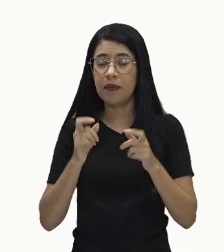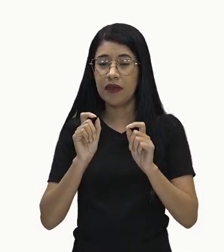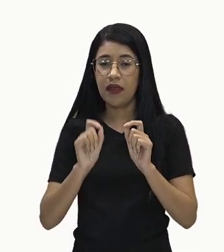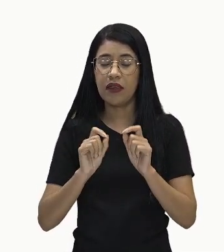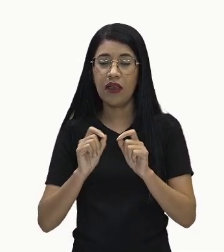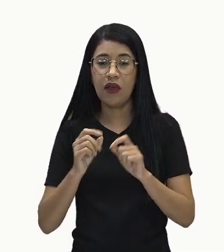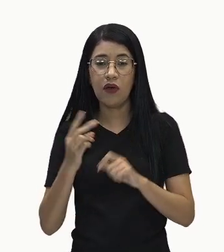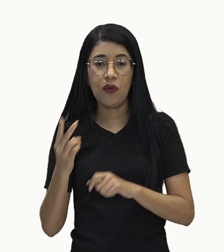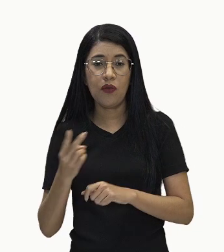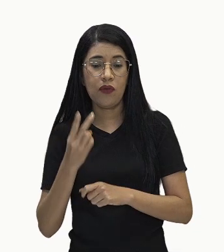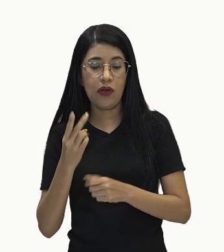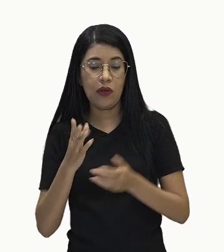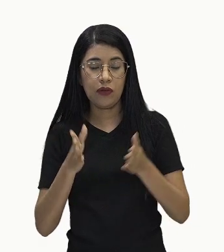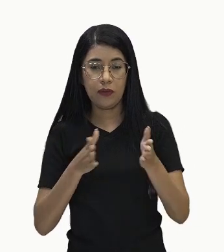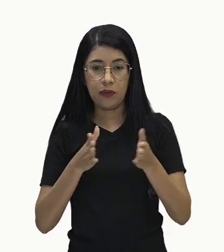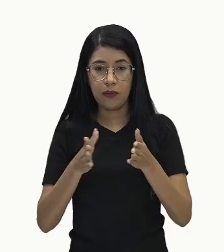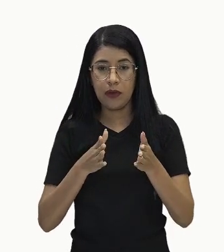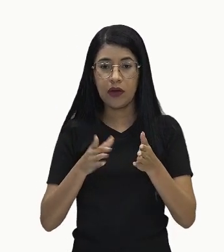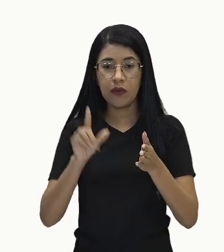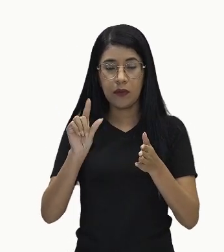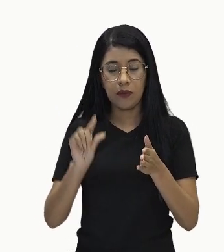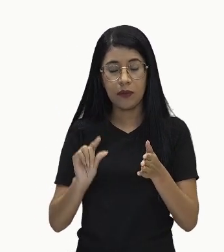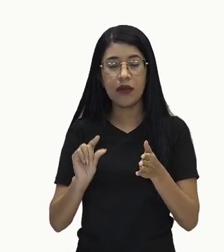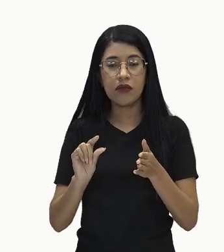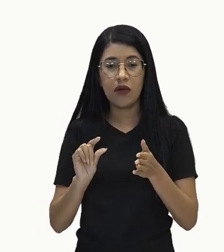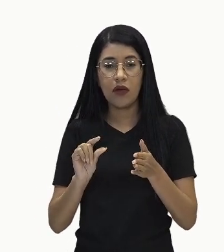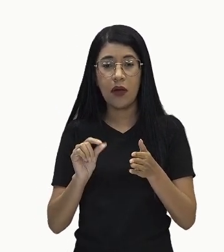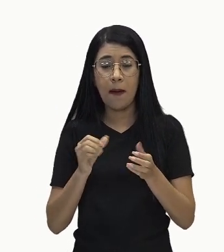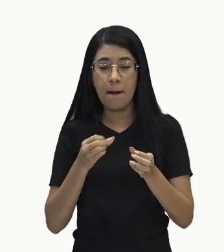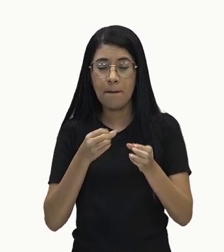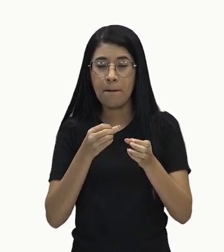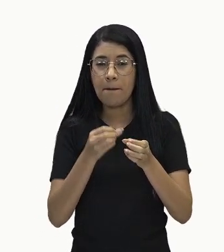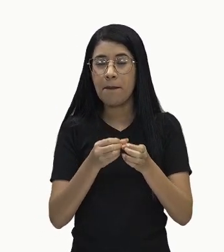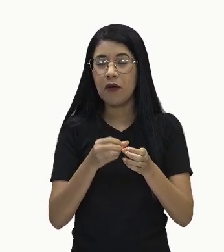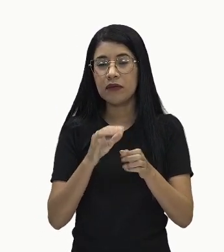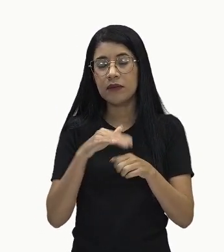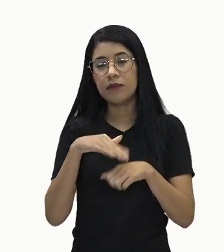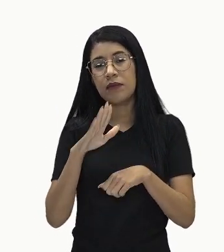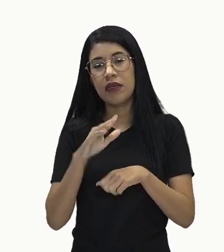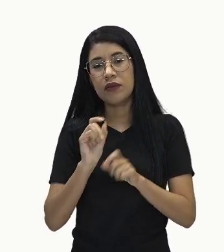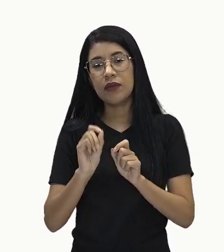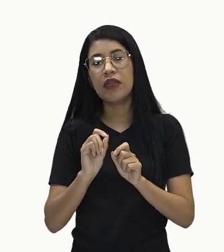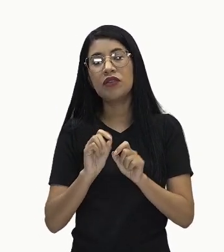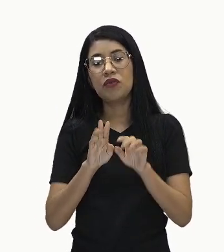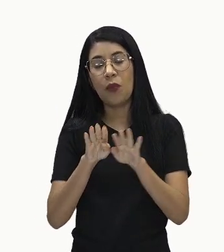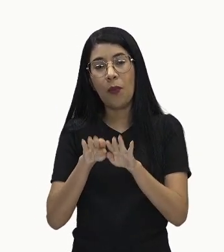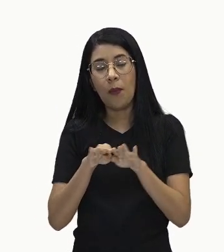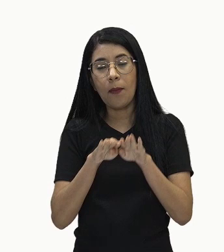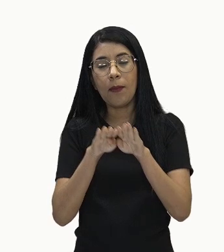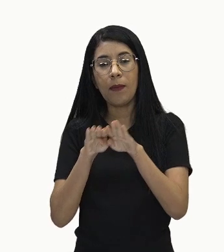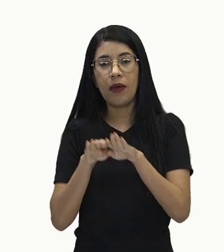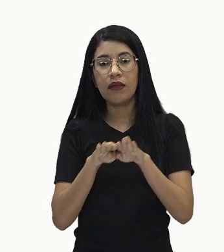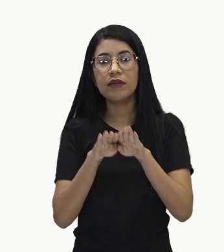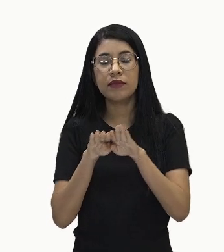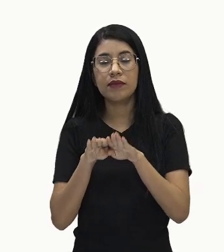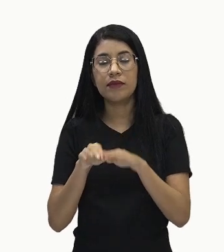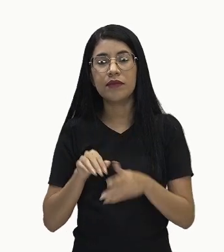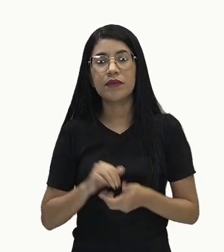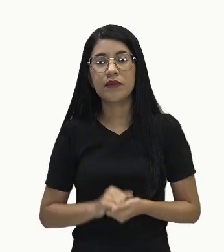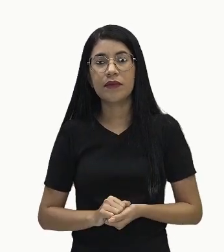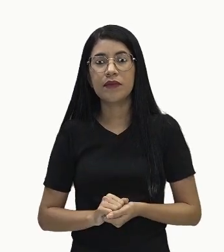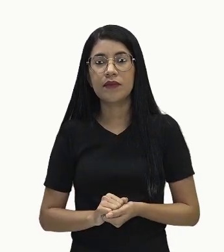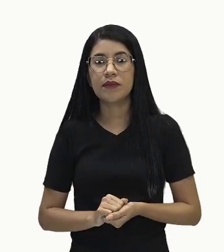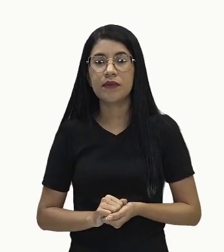padrão menor ou igual a 8. Beleza. Então, observem o seguinte, quanto menor for o valor do desvio padrão,